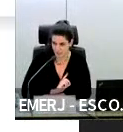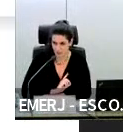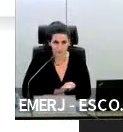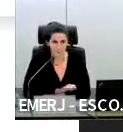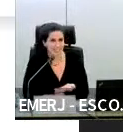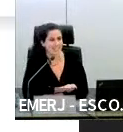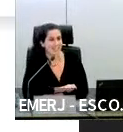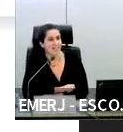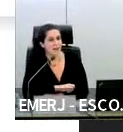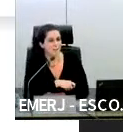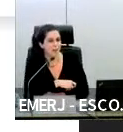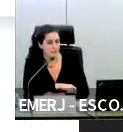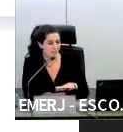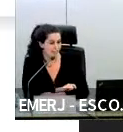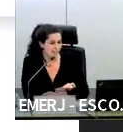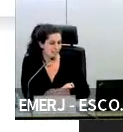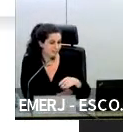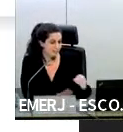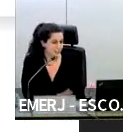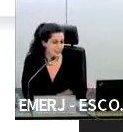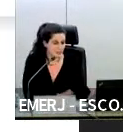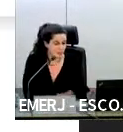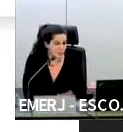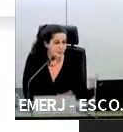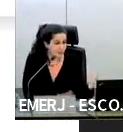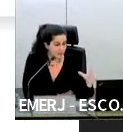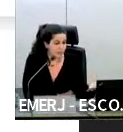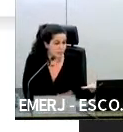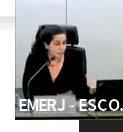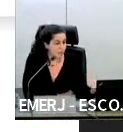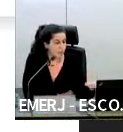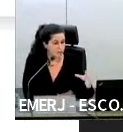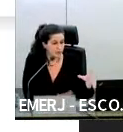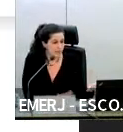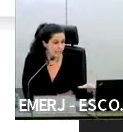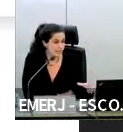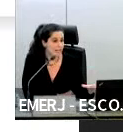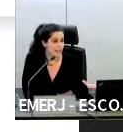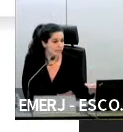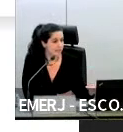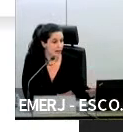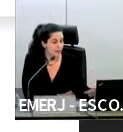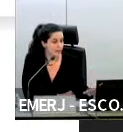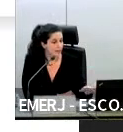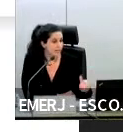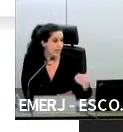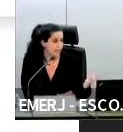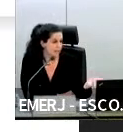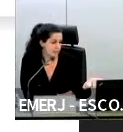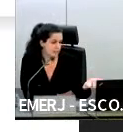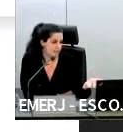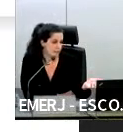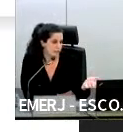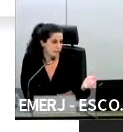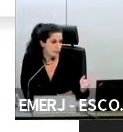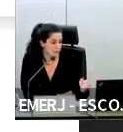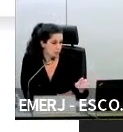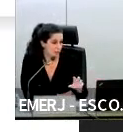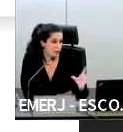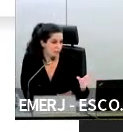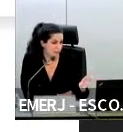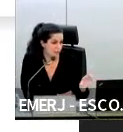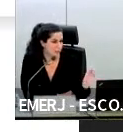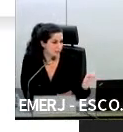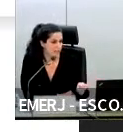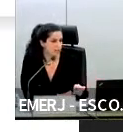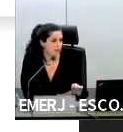sei que abriu, para publicar na revista Direito e Movimento, que é um pouco dessa análise final. E aí seria talvez um